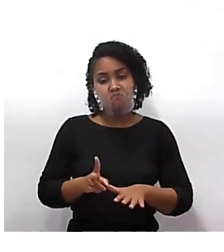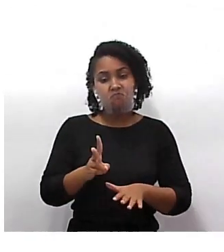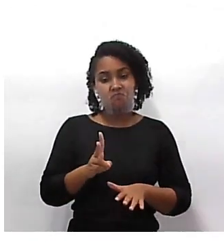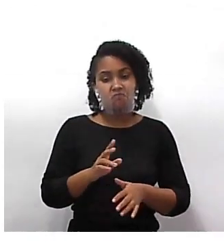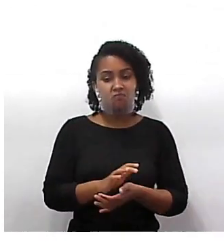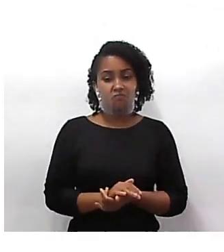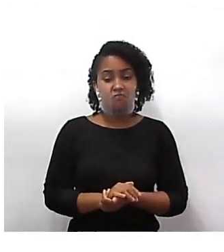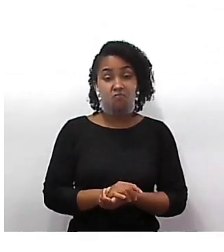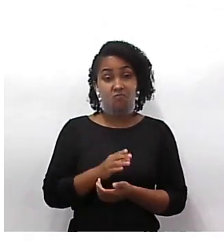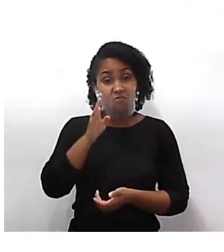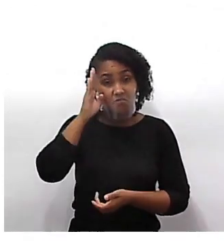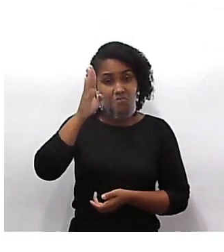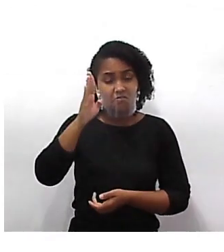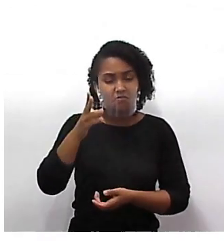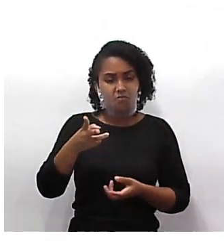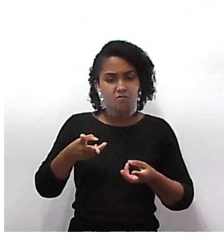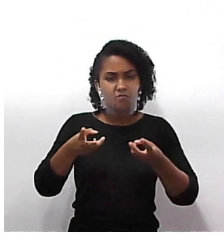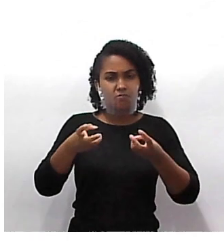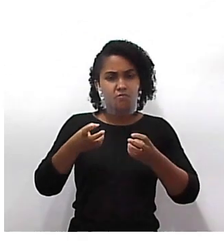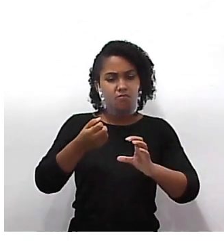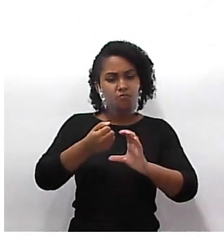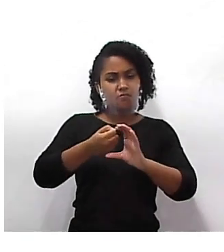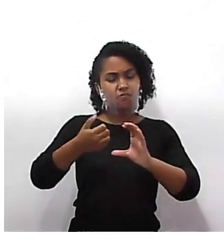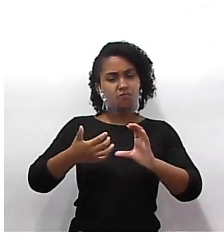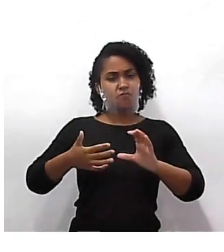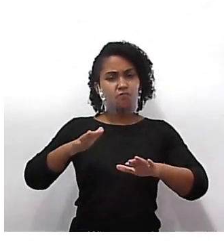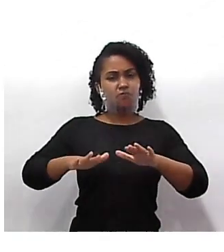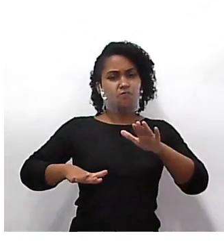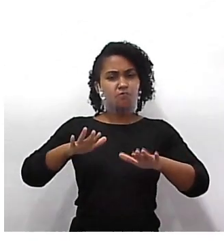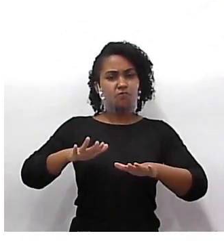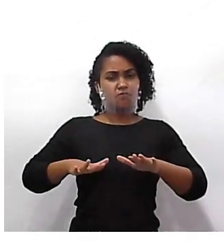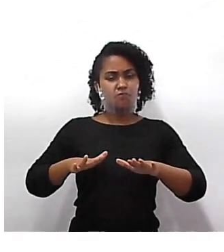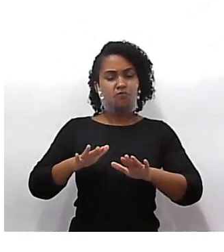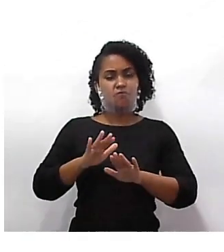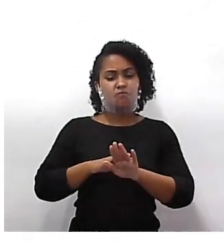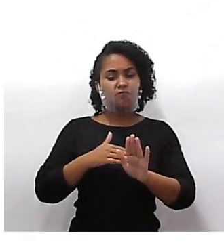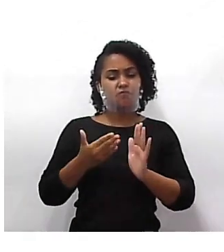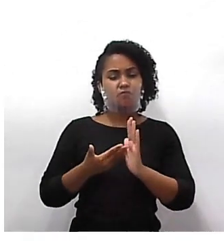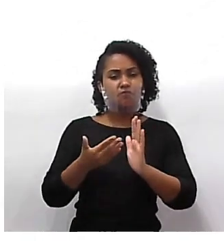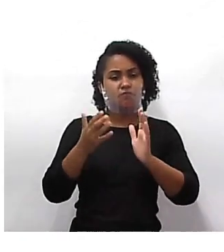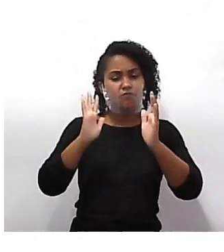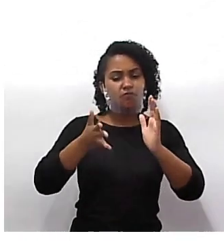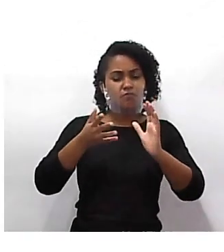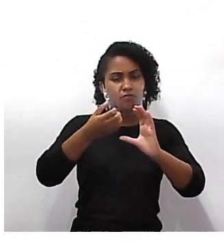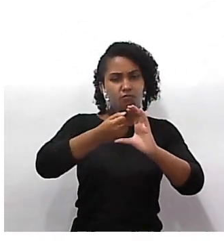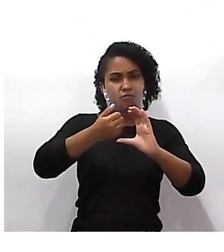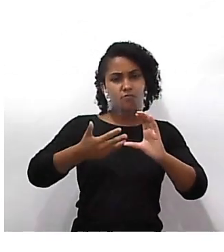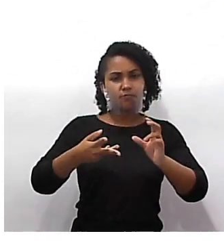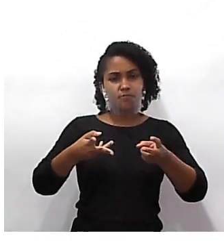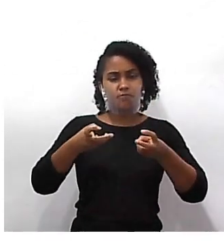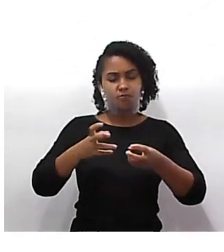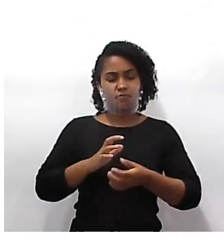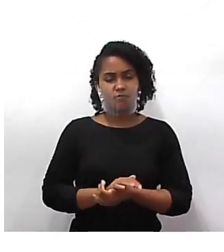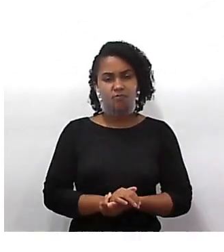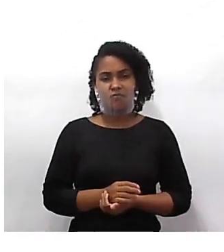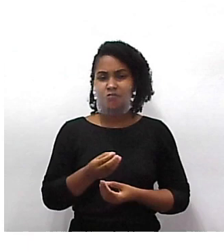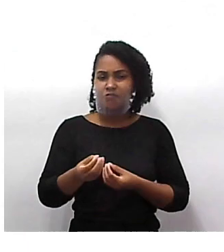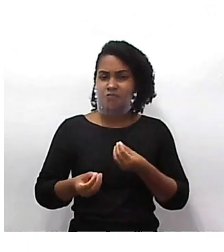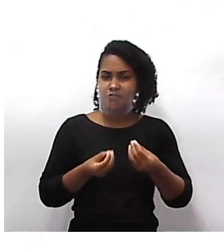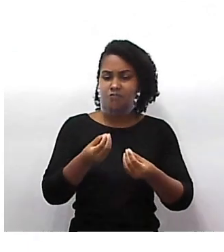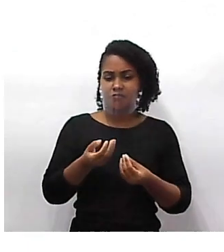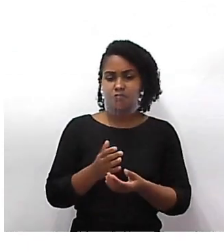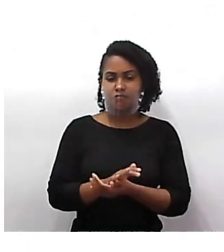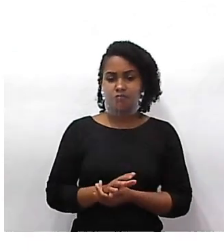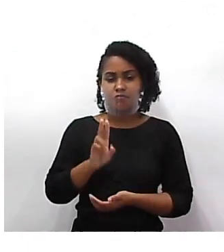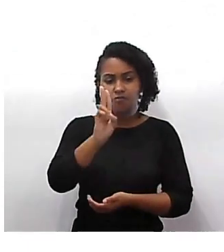aqueles funcionários que apresentar algum desses sintomas que já foram mencionados. Essas testagens são feitas